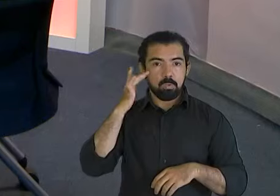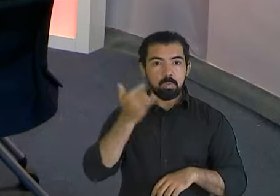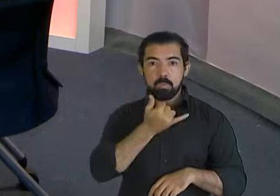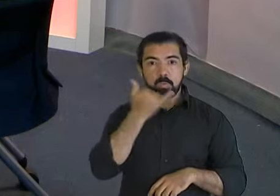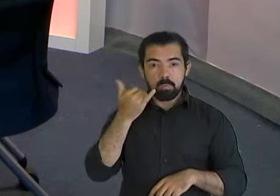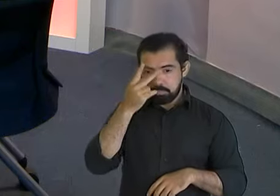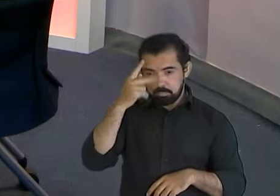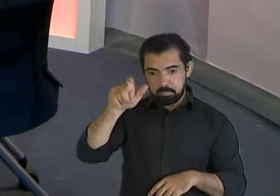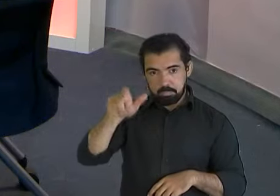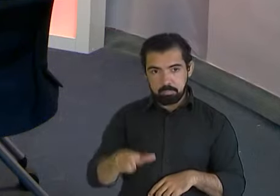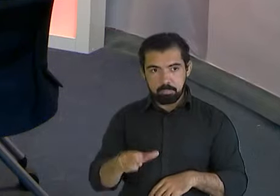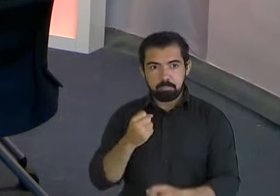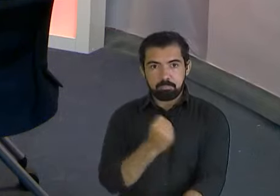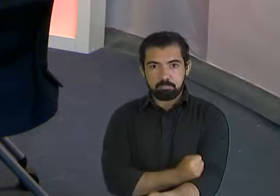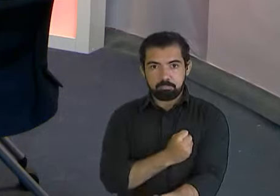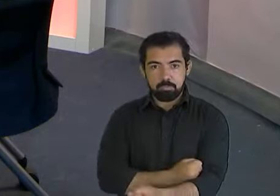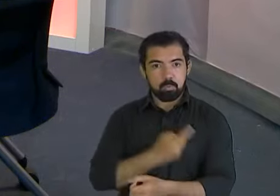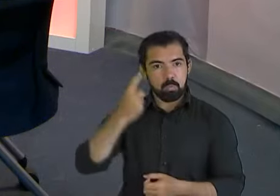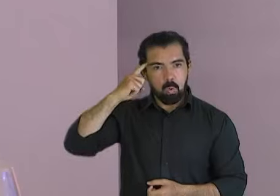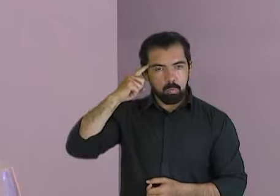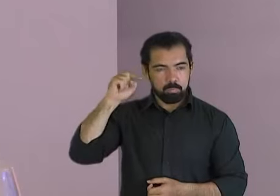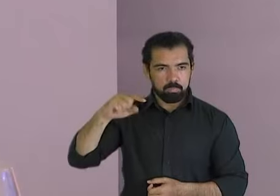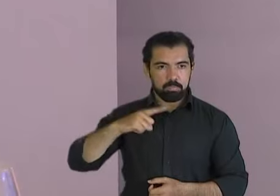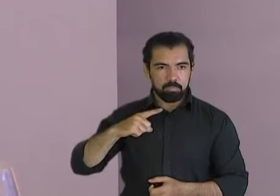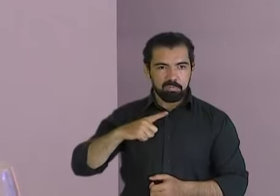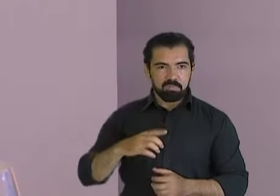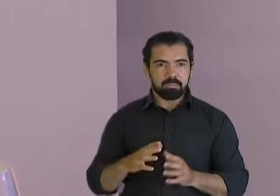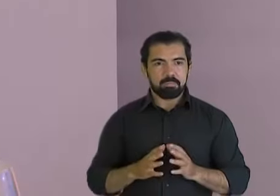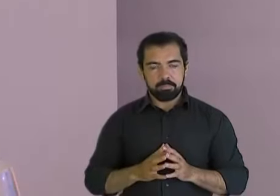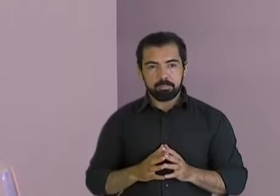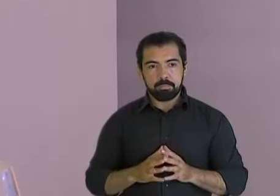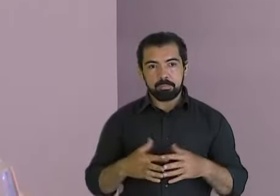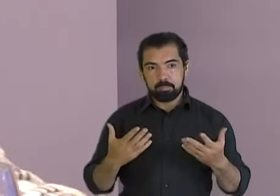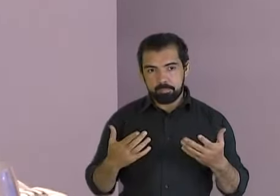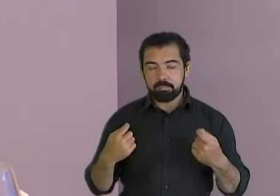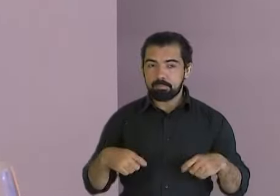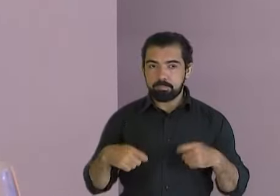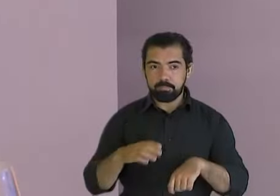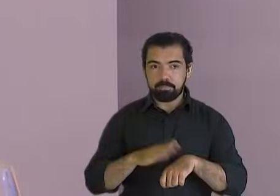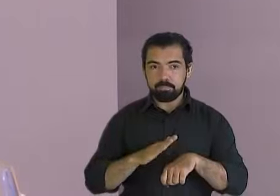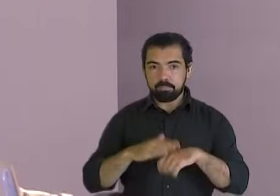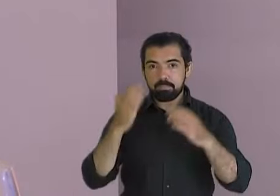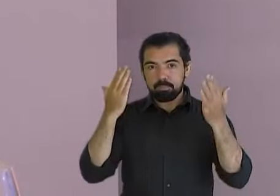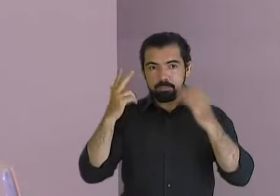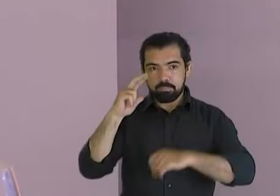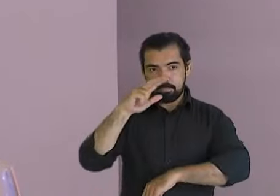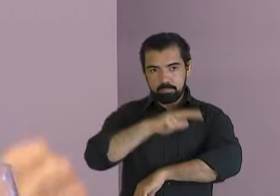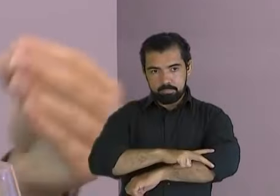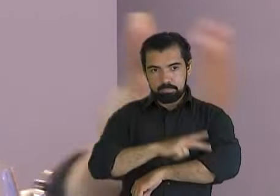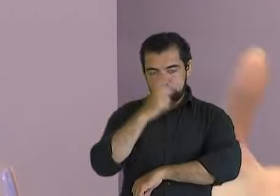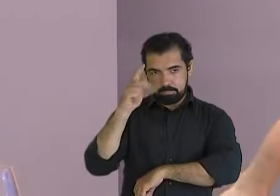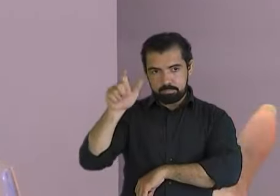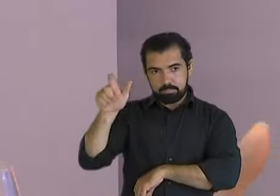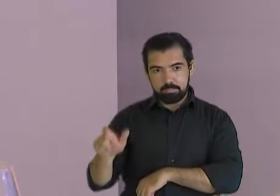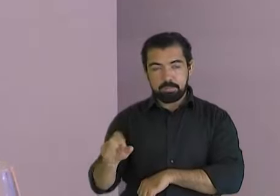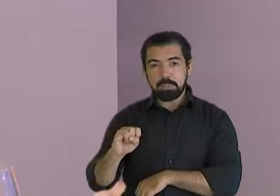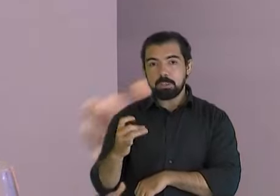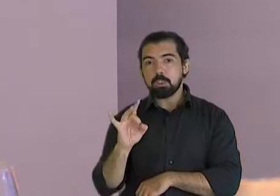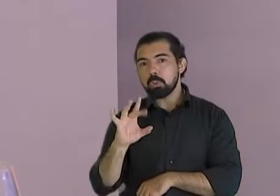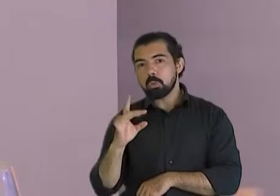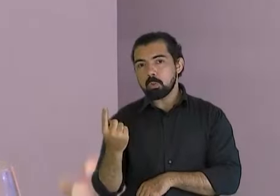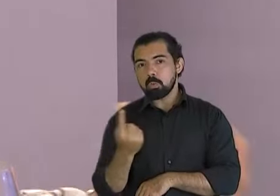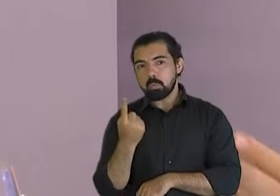um jogador patológico, né? E aí, talvez procurar uma ajuda inicialmente psiquiátrica, né? De um psiquiatra, mesmo que seja sozinha